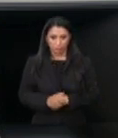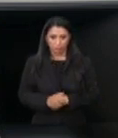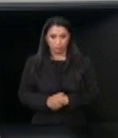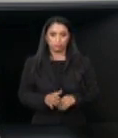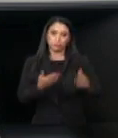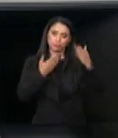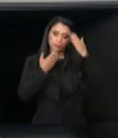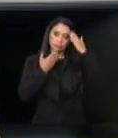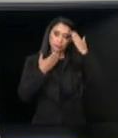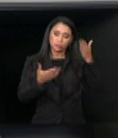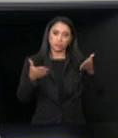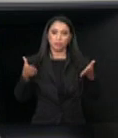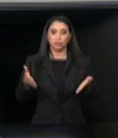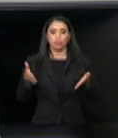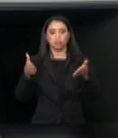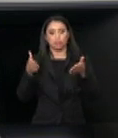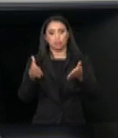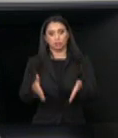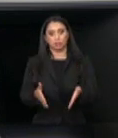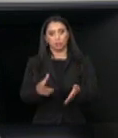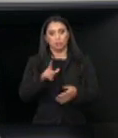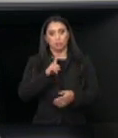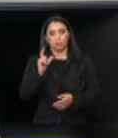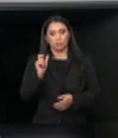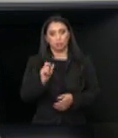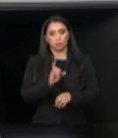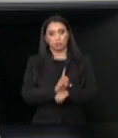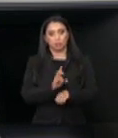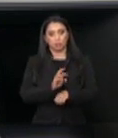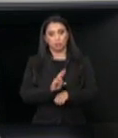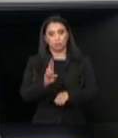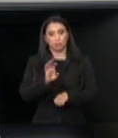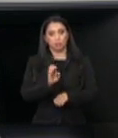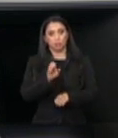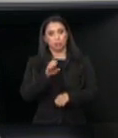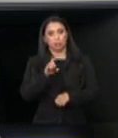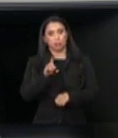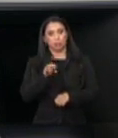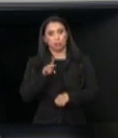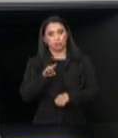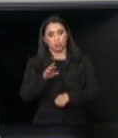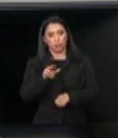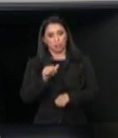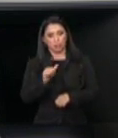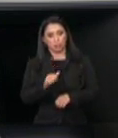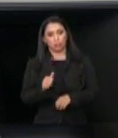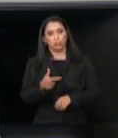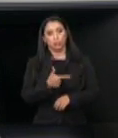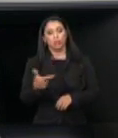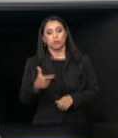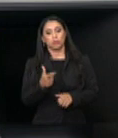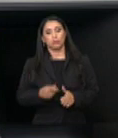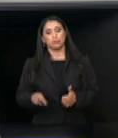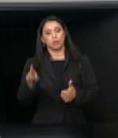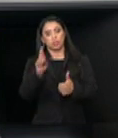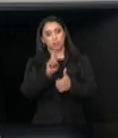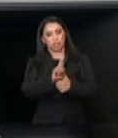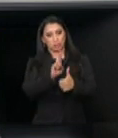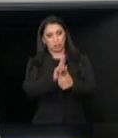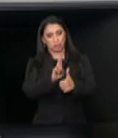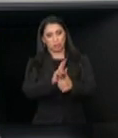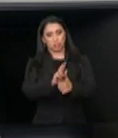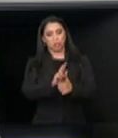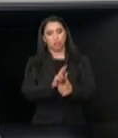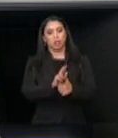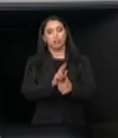agradeço a participação é Doutor Eduardo curte lorenzoni sobre o Procurador Geral da República representando